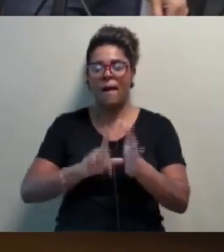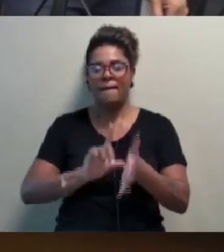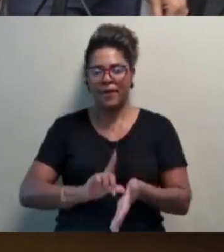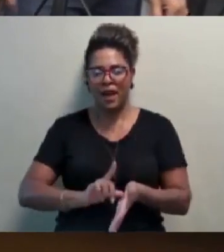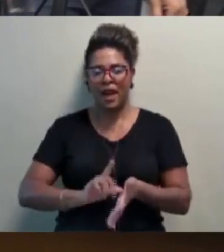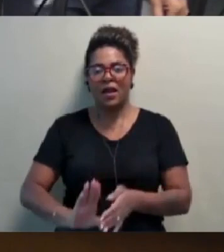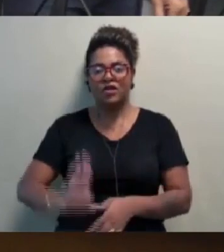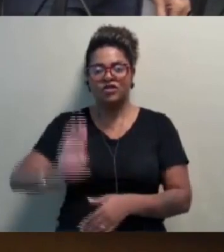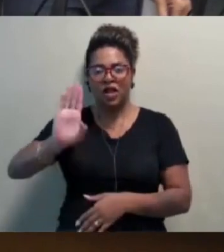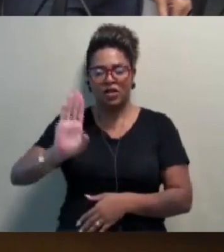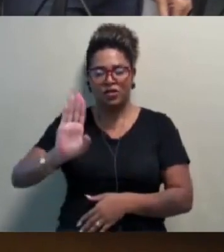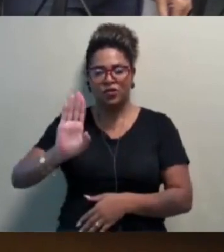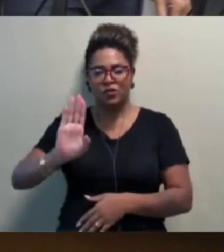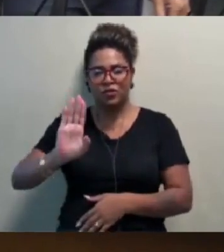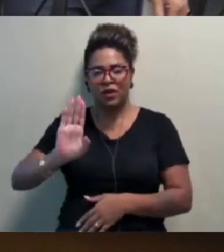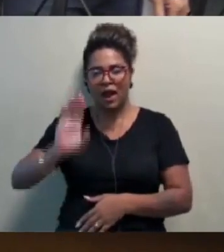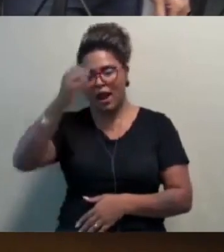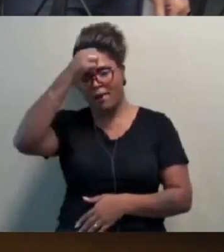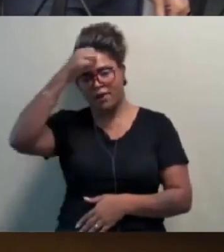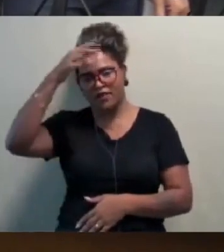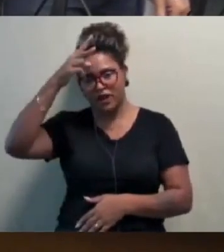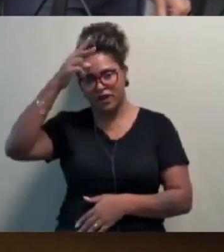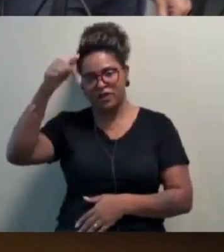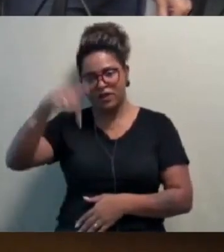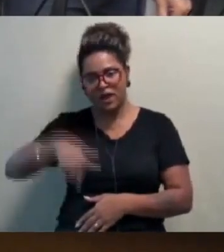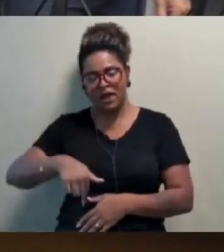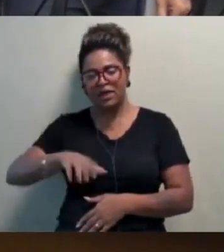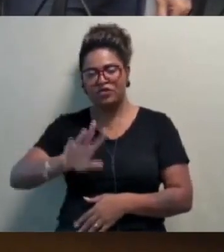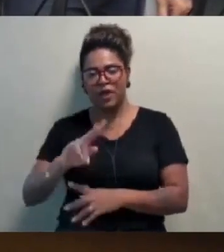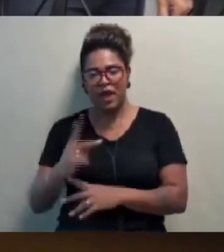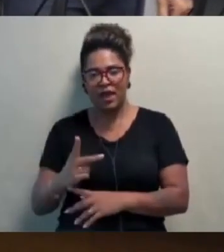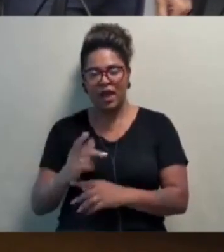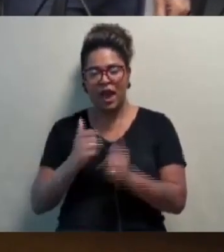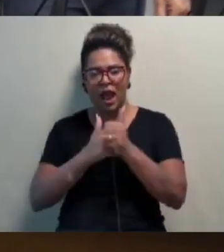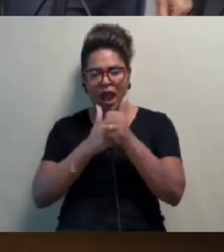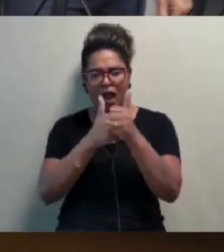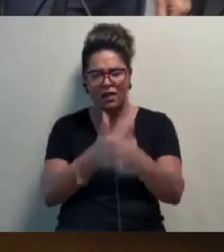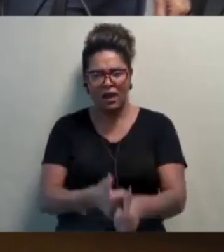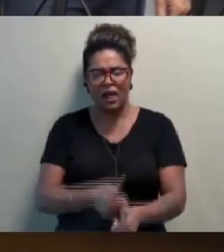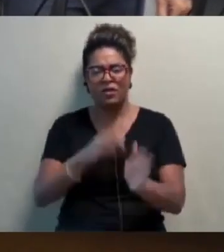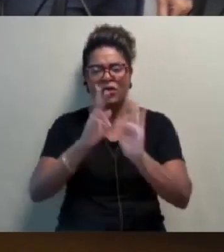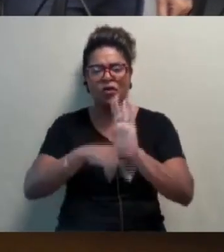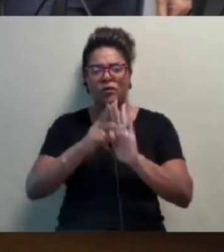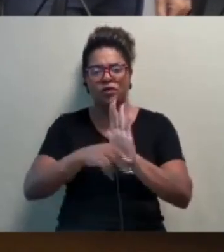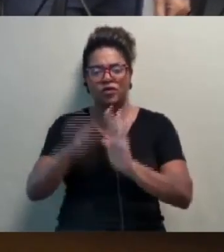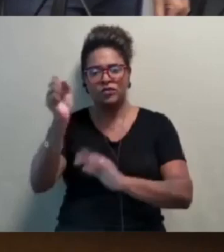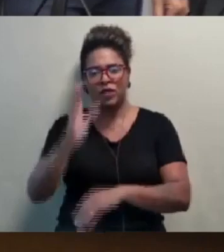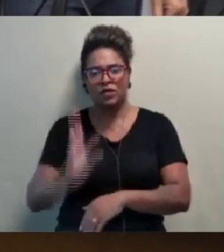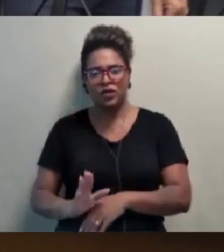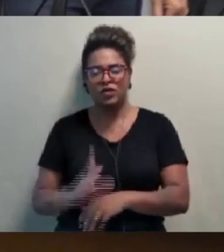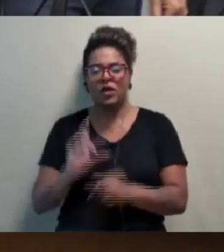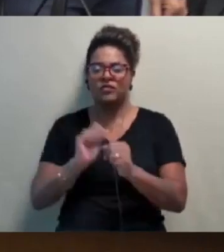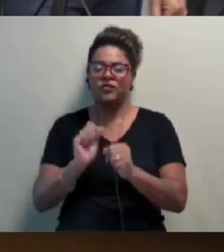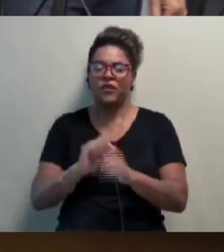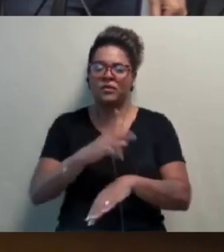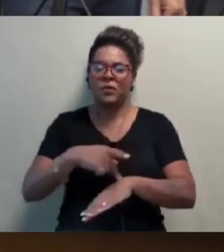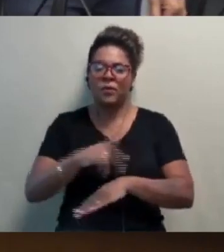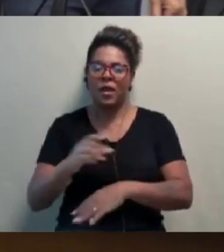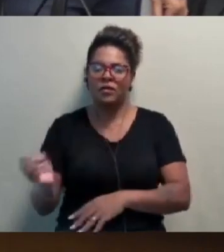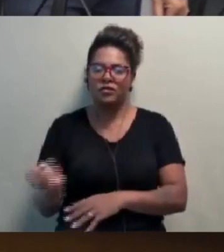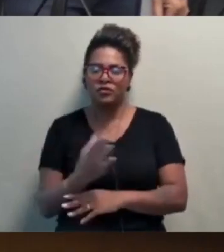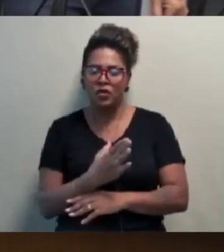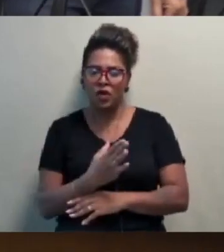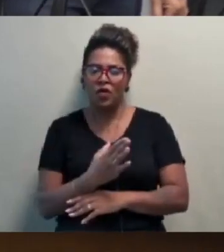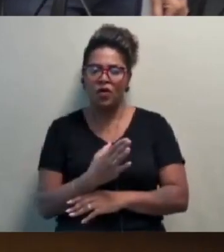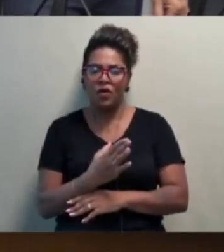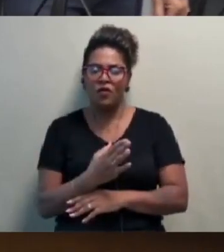cidade, alinhada com um projeto nacional de reconstrução e união do país, protagonizado